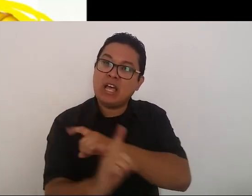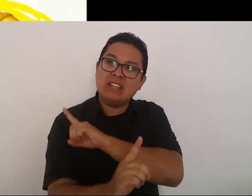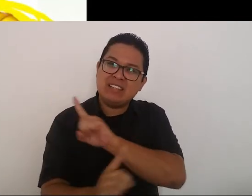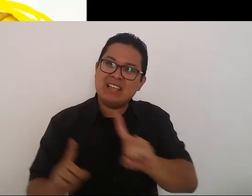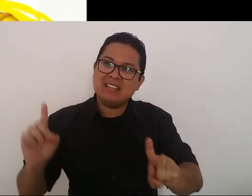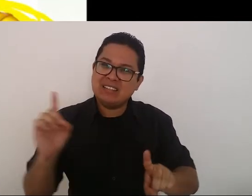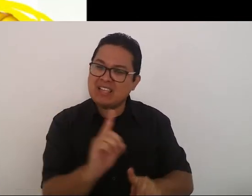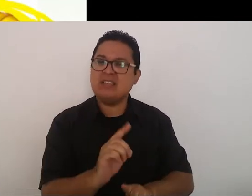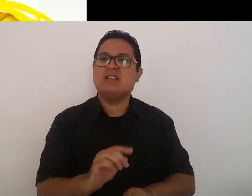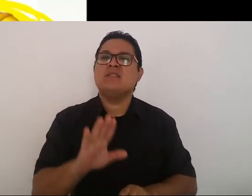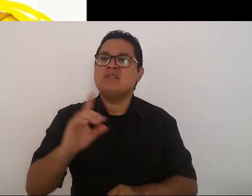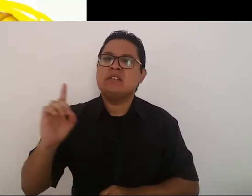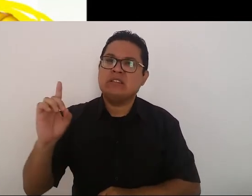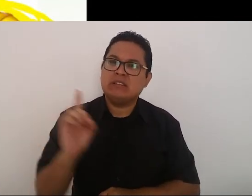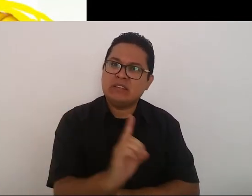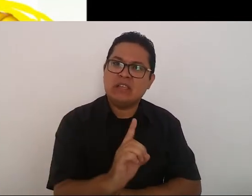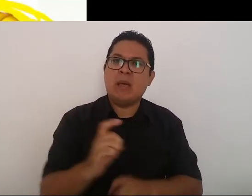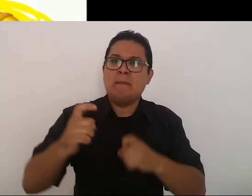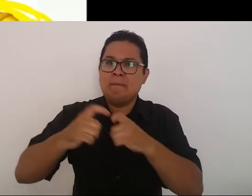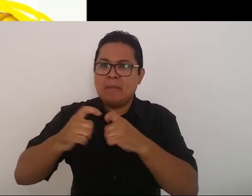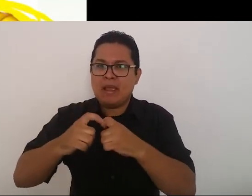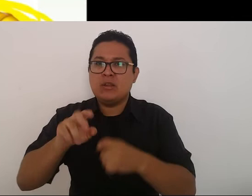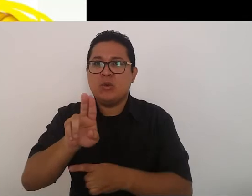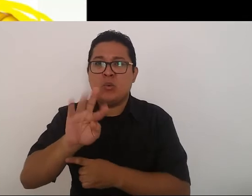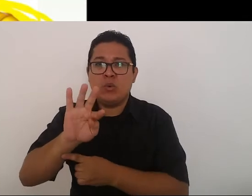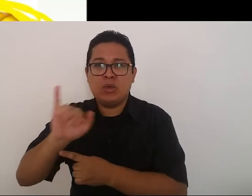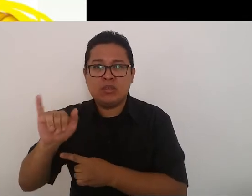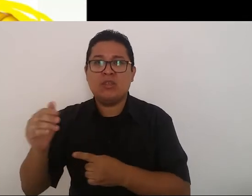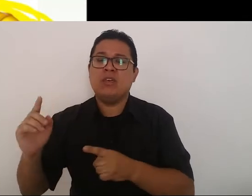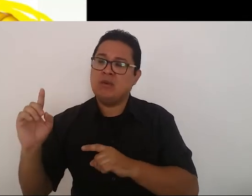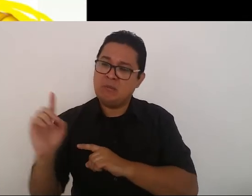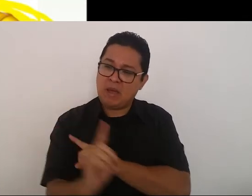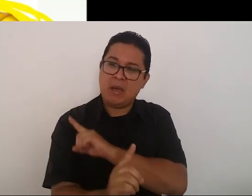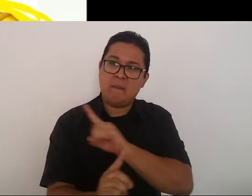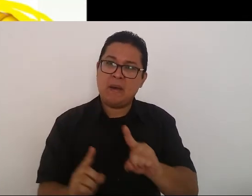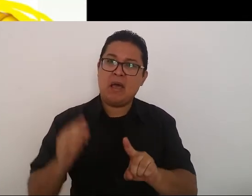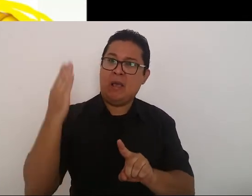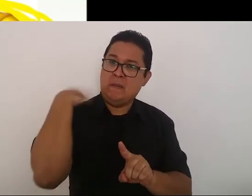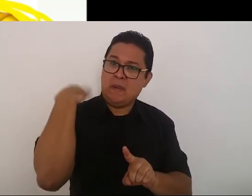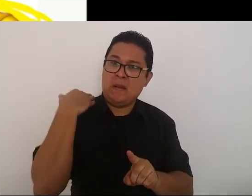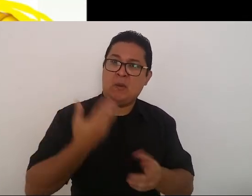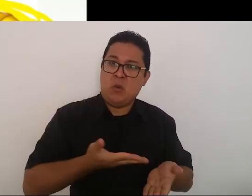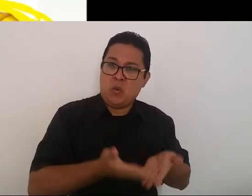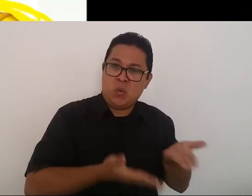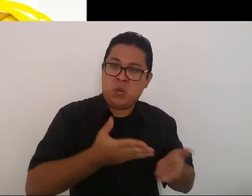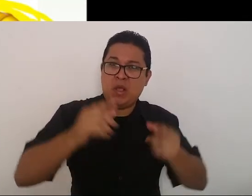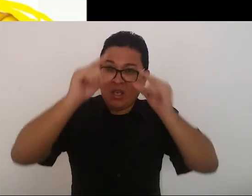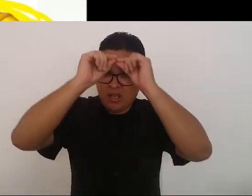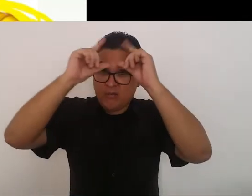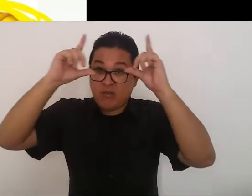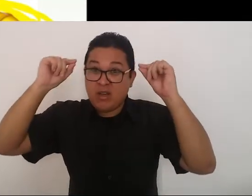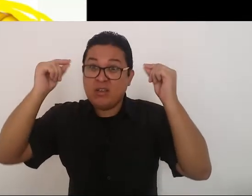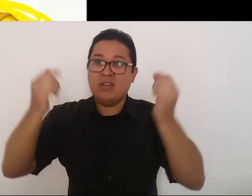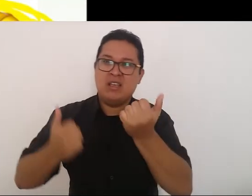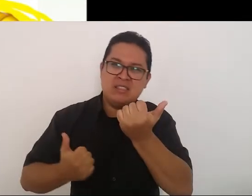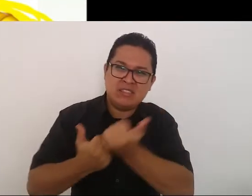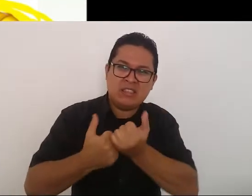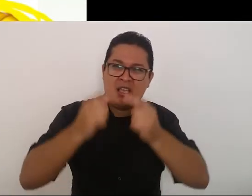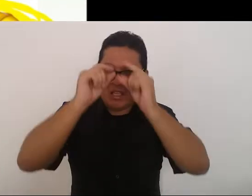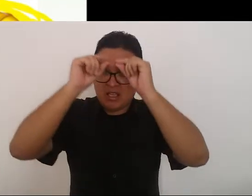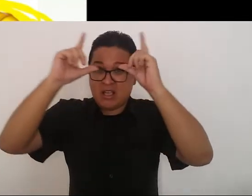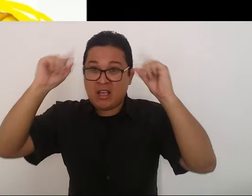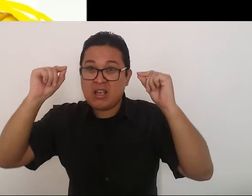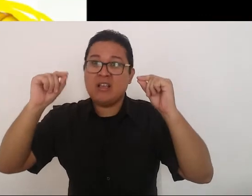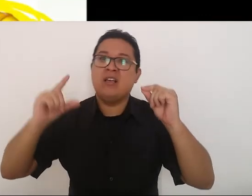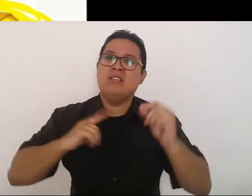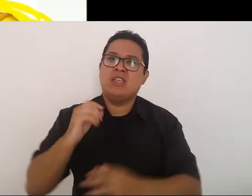atuando para essa pessoa sobreviver. Então tem que ter o médico de UTI, tem que ter o pneumologista, tem que ter a enfermeira, o enfermeiro, o auxiliar